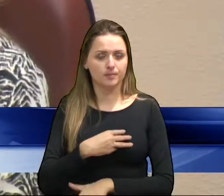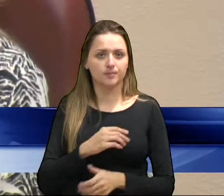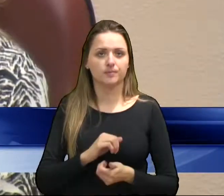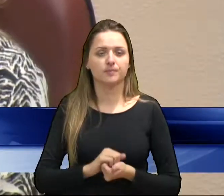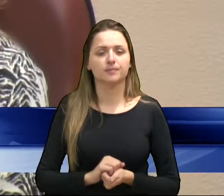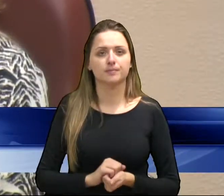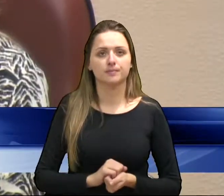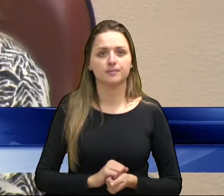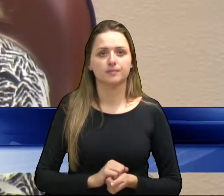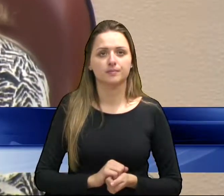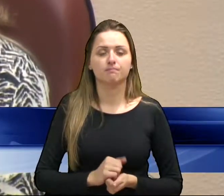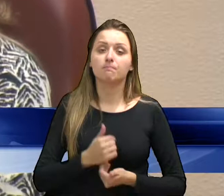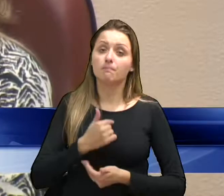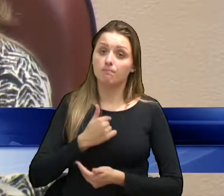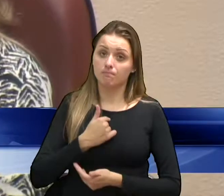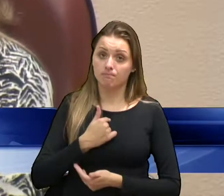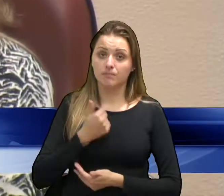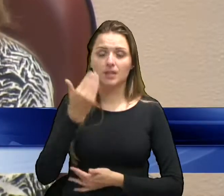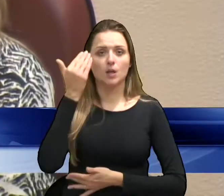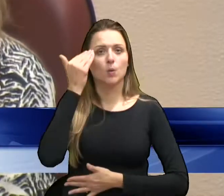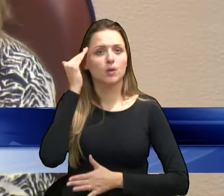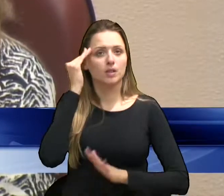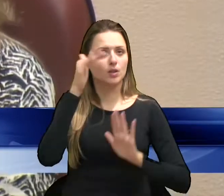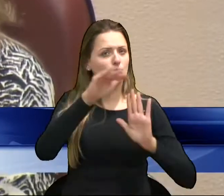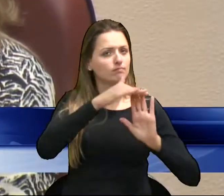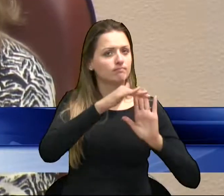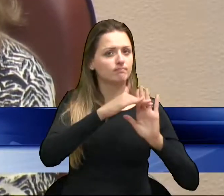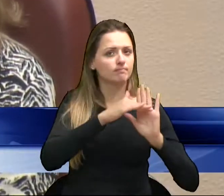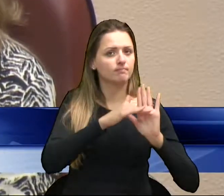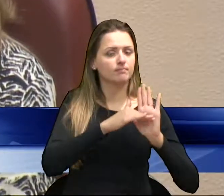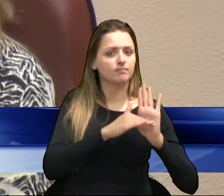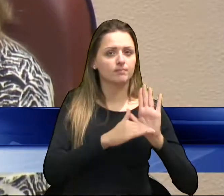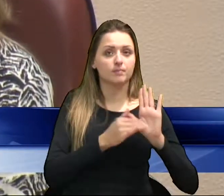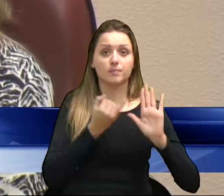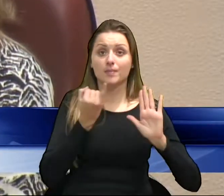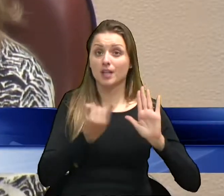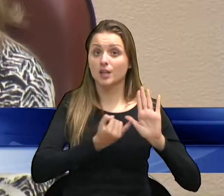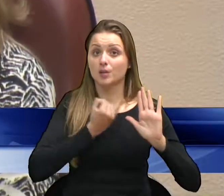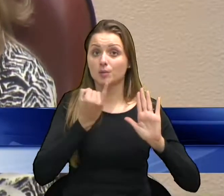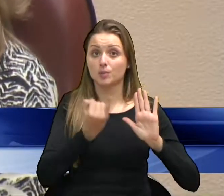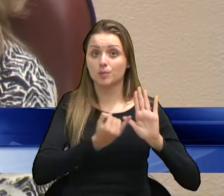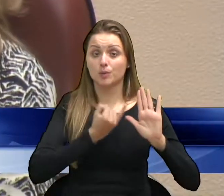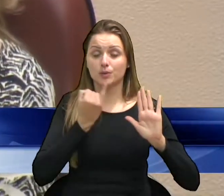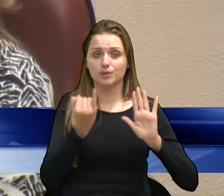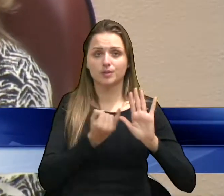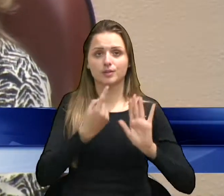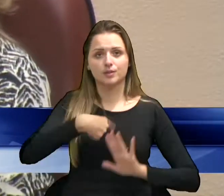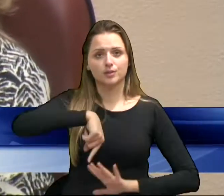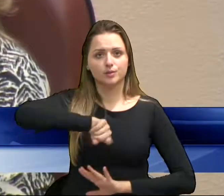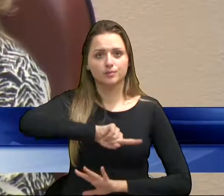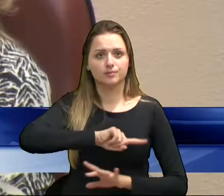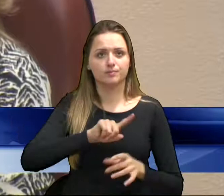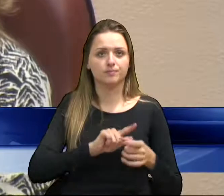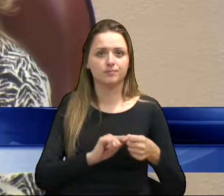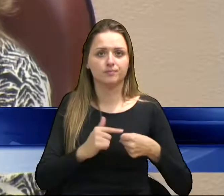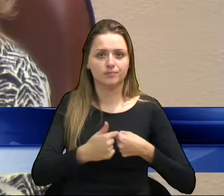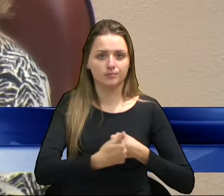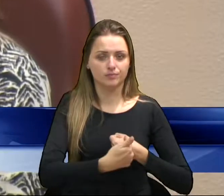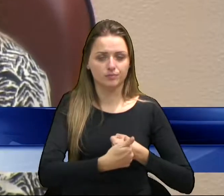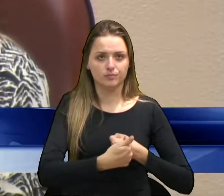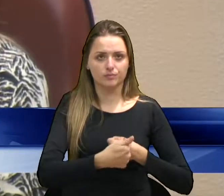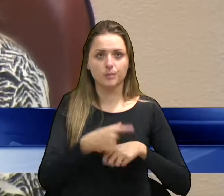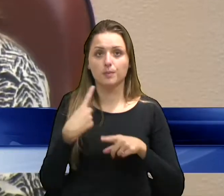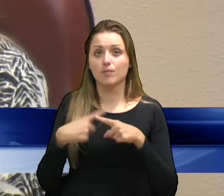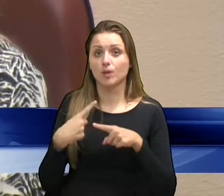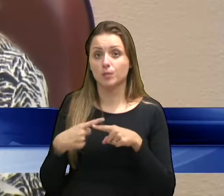Eu entendo que essa pauta é de fundamental importância para a nossa cidade, por se